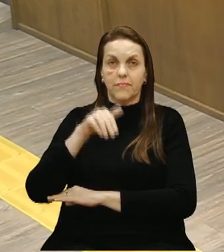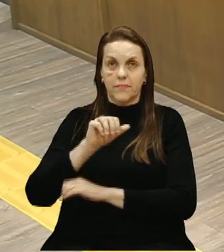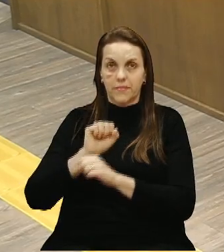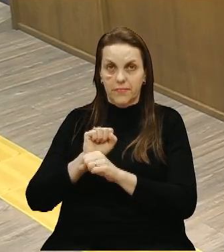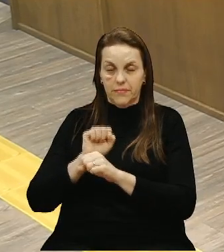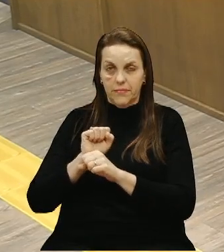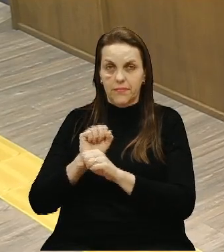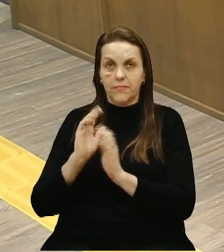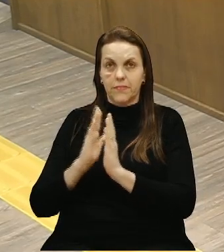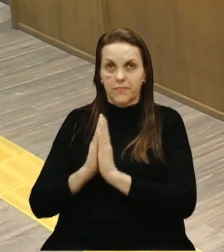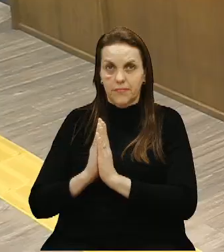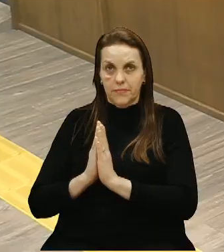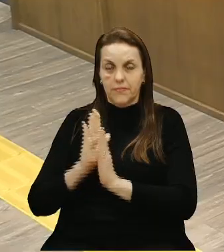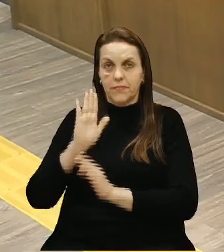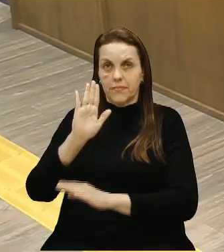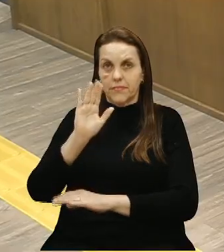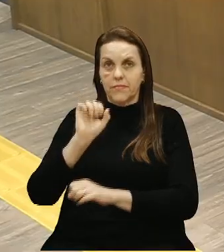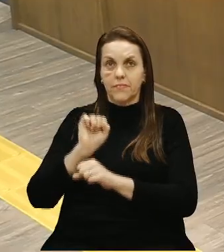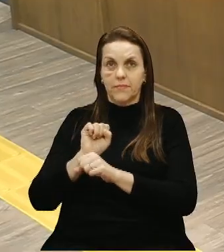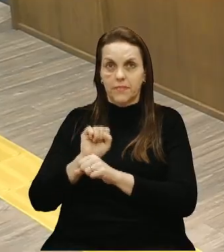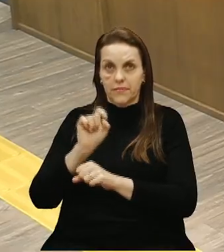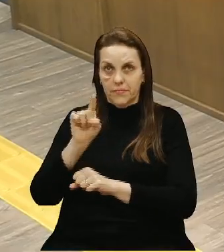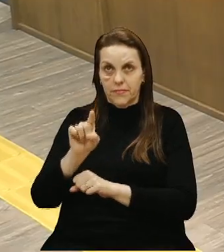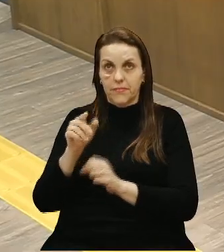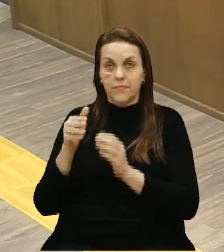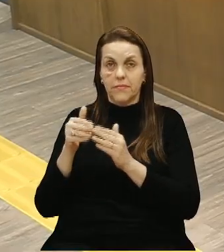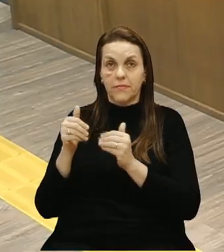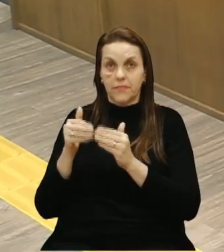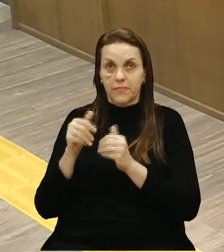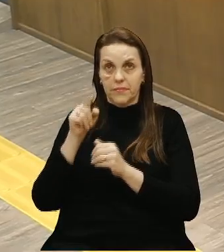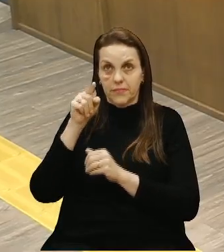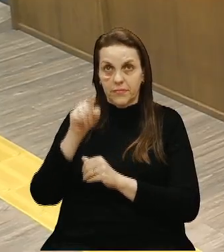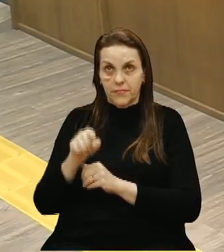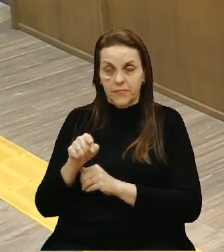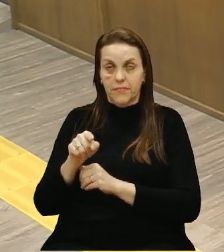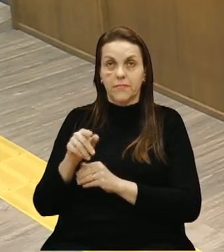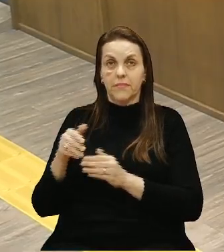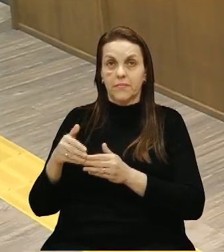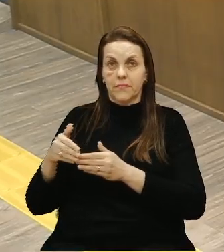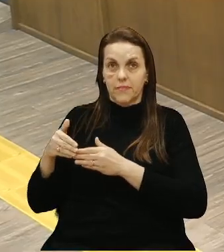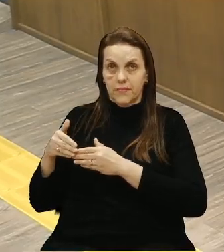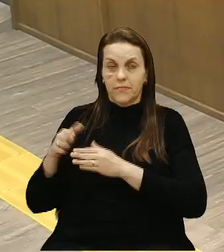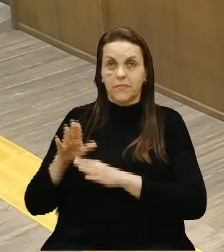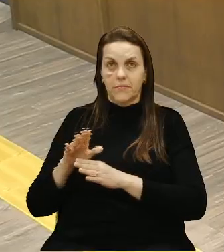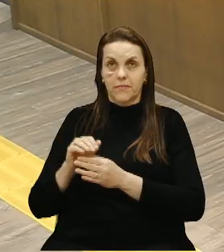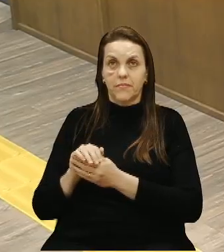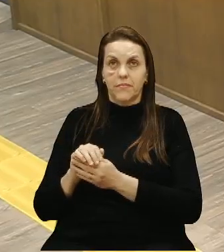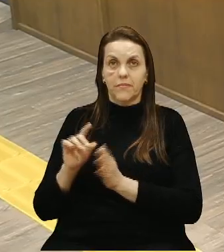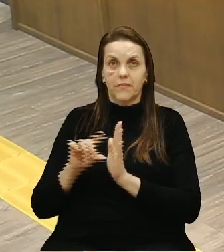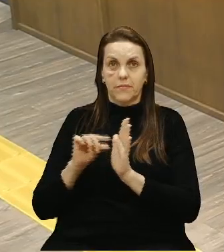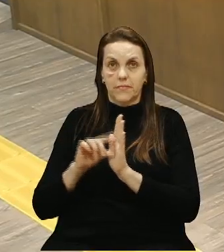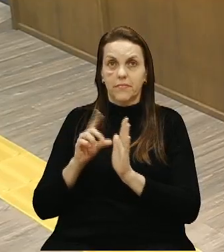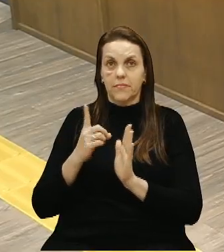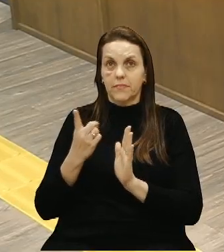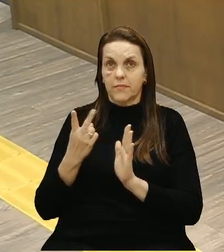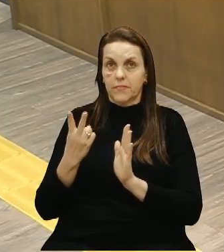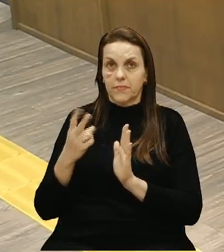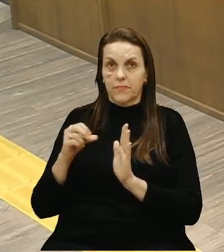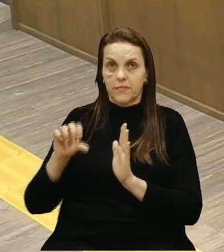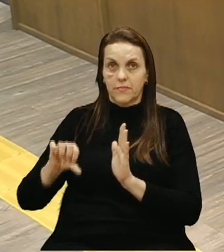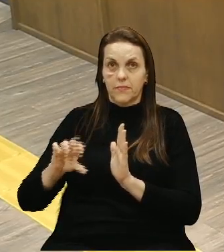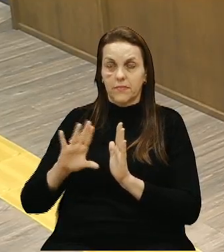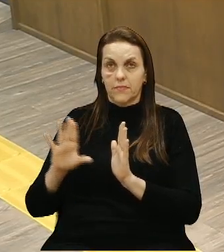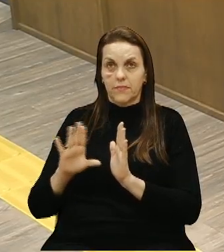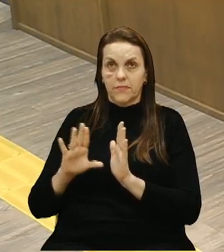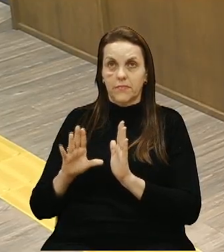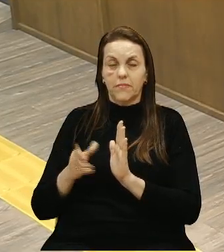vereador Caleb. O senhor solicitou uma questão de ordem. 209, pois não, presidente, que ela retire dos anais. Retire